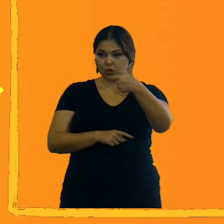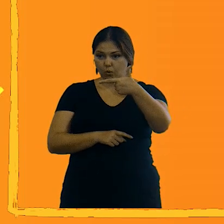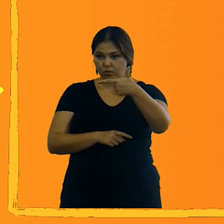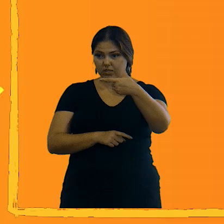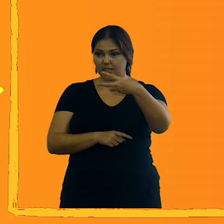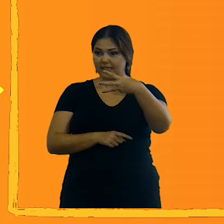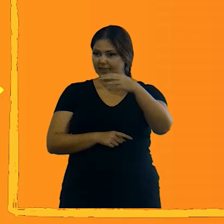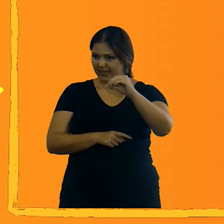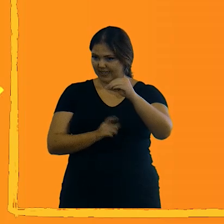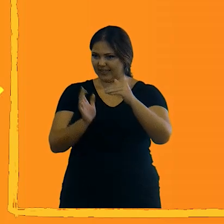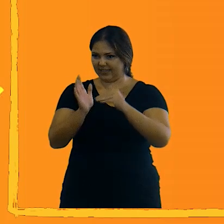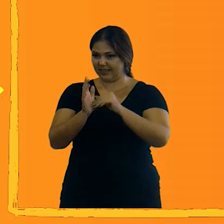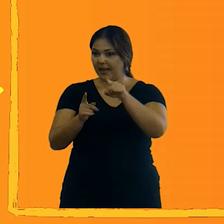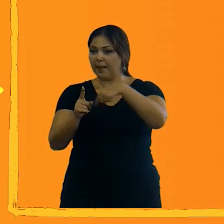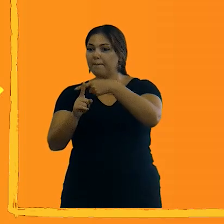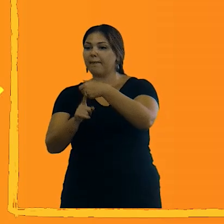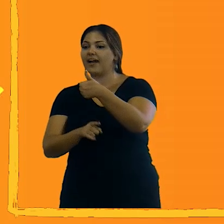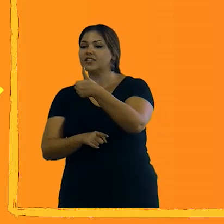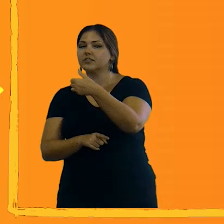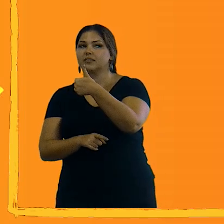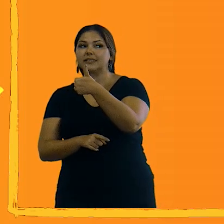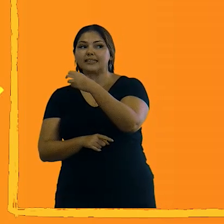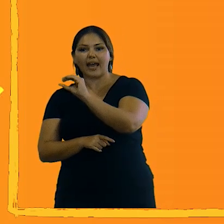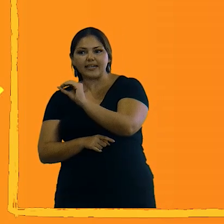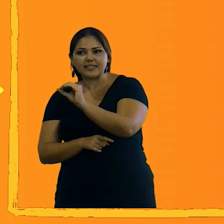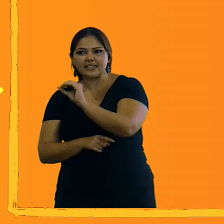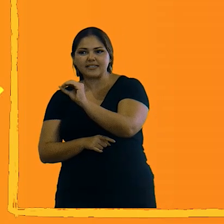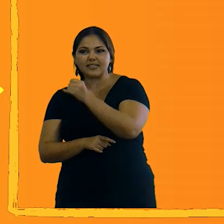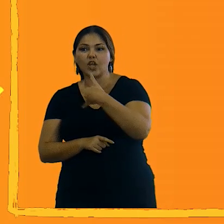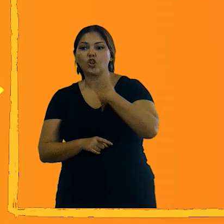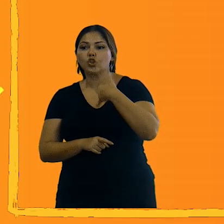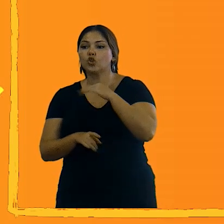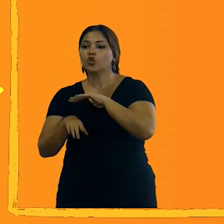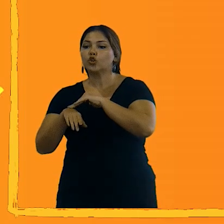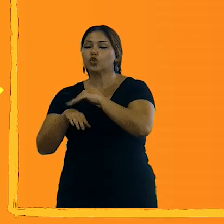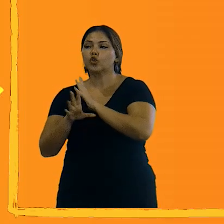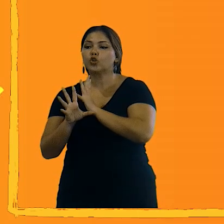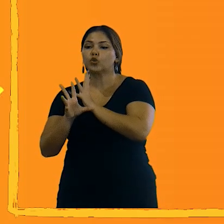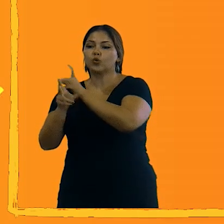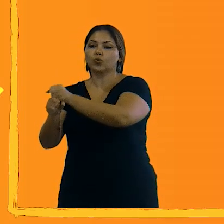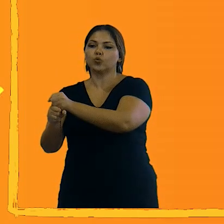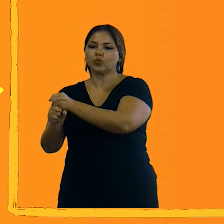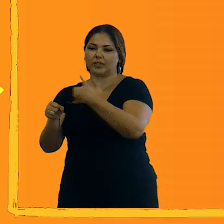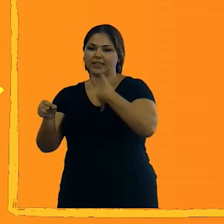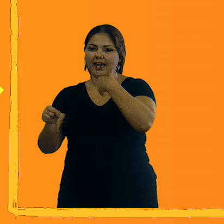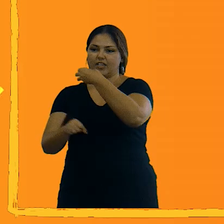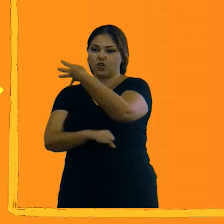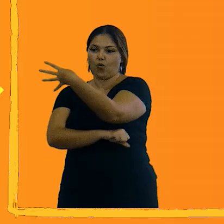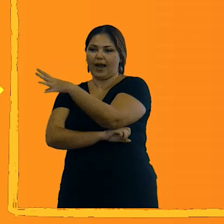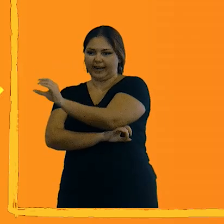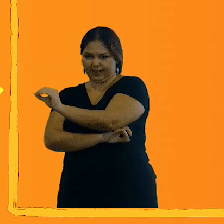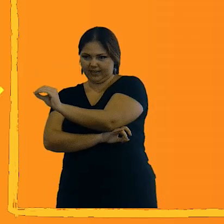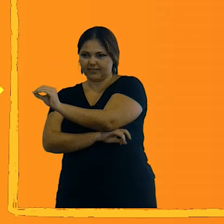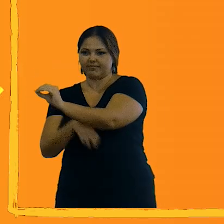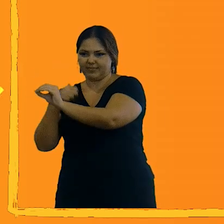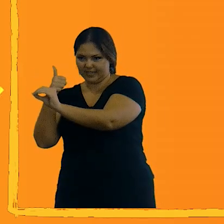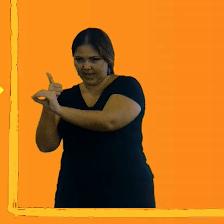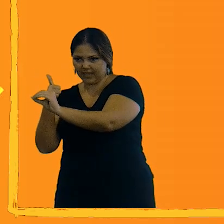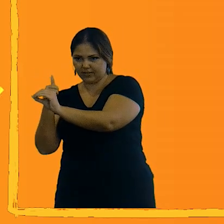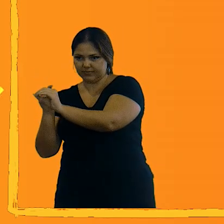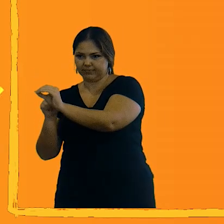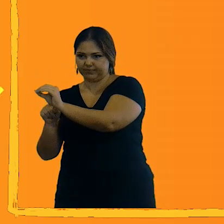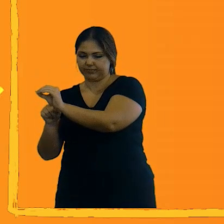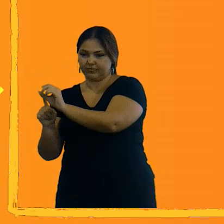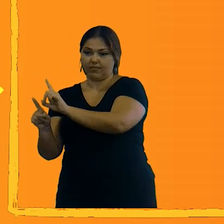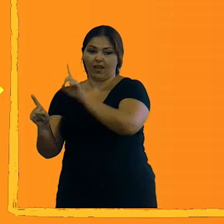com 10 tá fazendo quanto pessoal 40 então quando eu pego 800 e divido